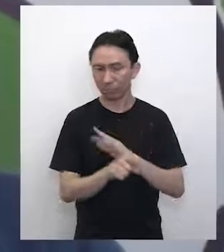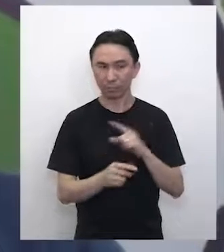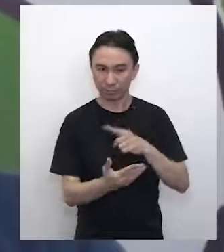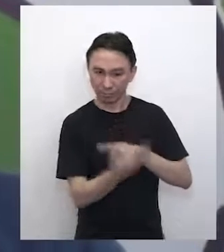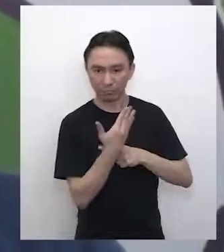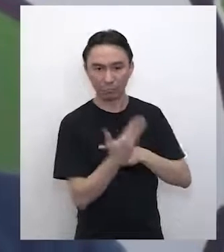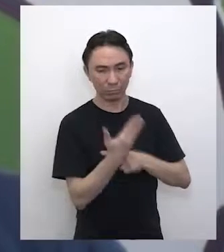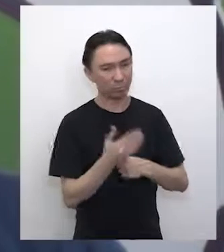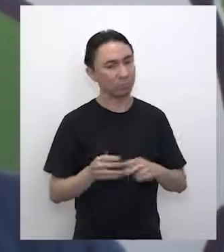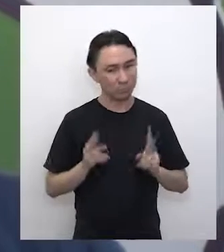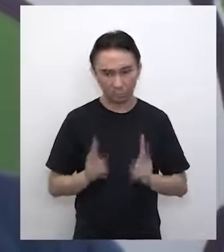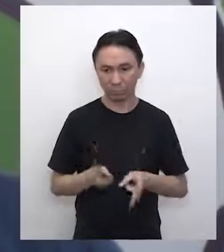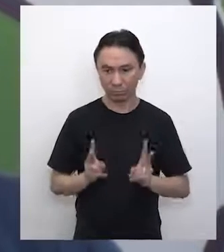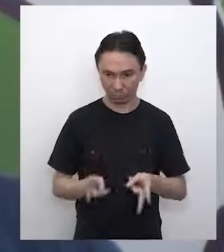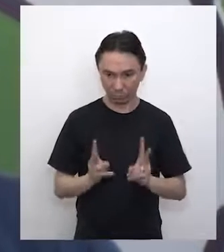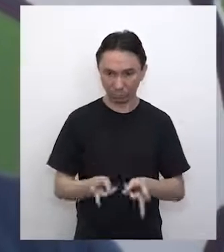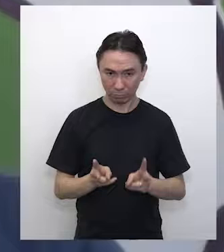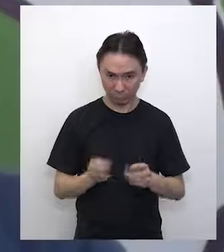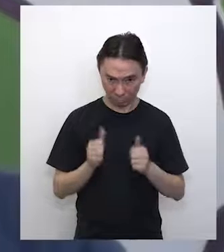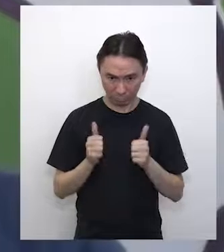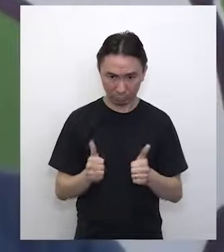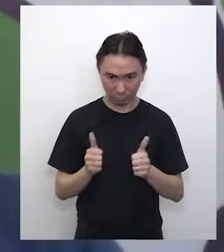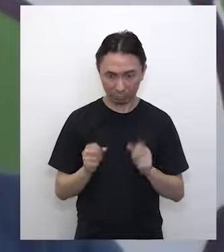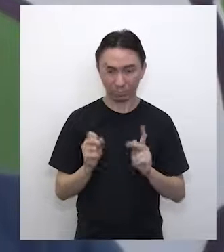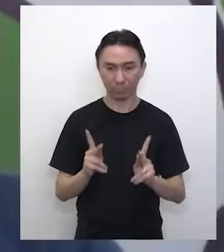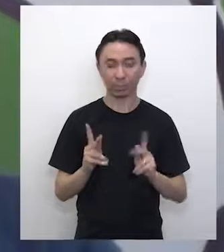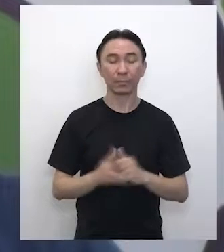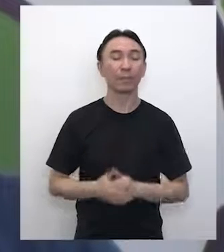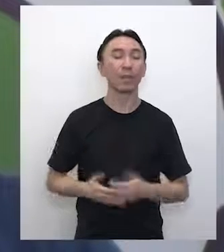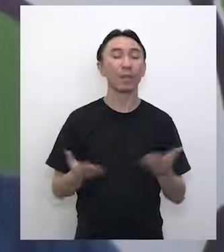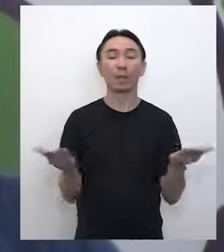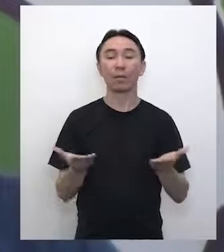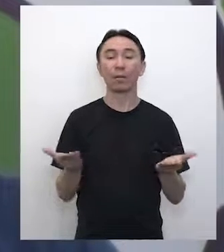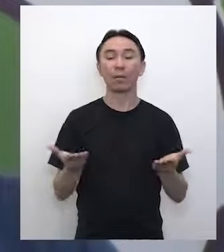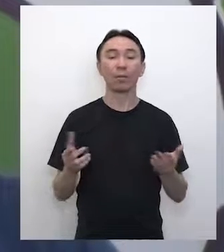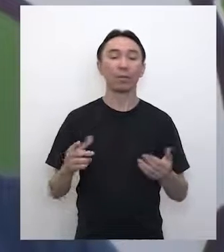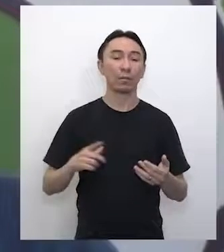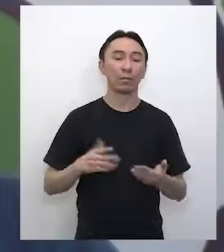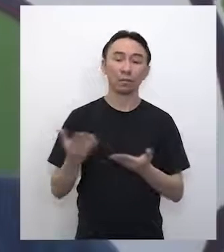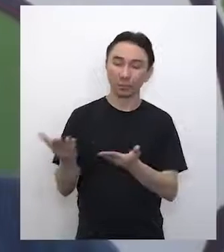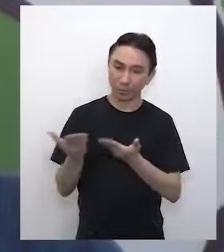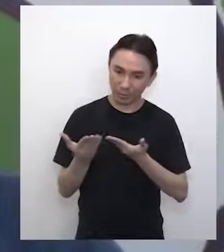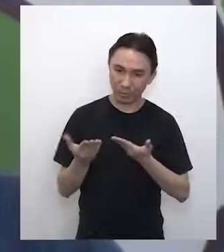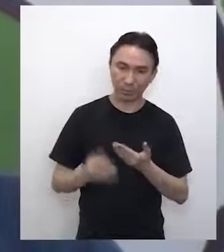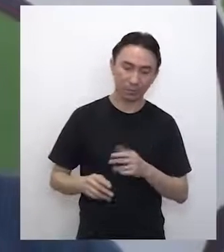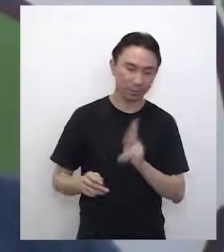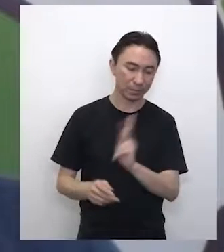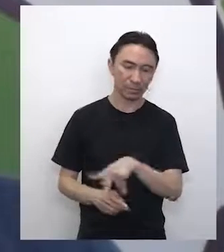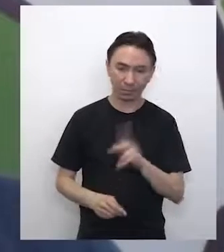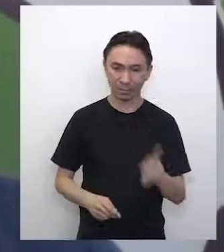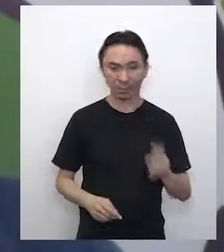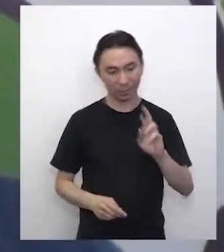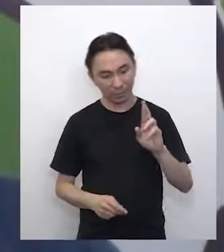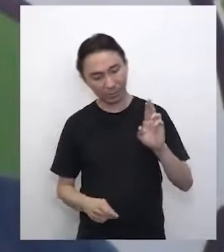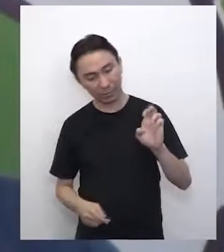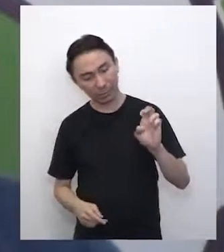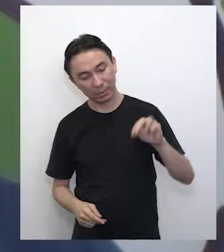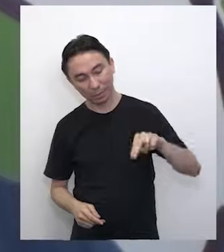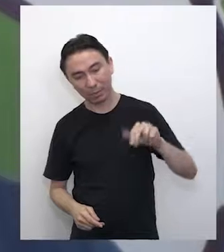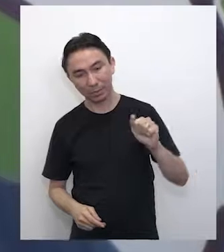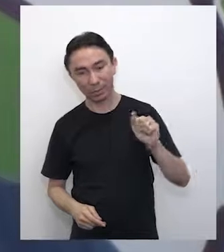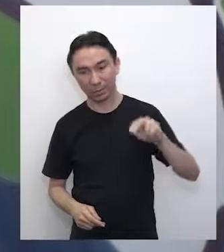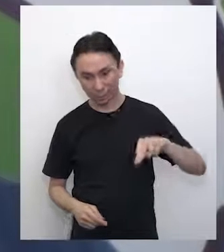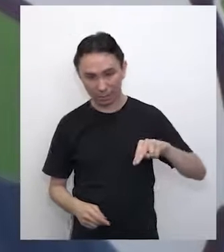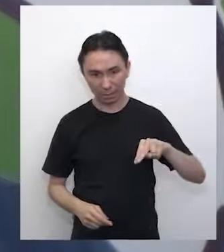E, pessoal, agora eu vou passar a palavra ao professor Renan, que dará continuidade